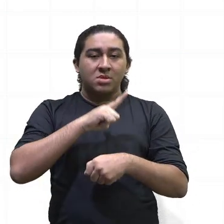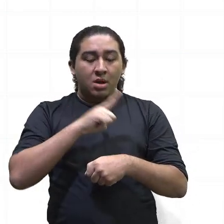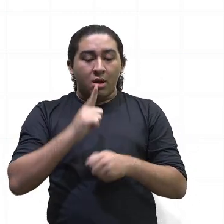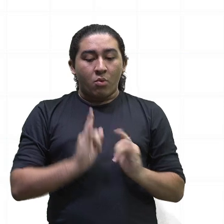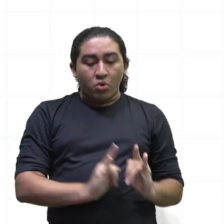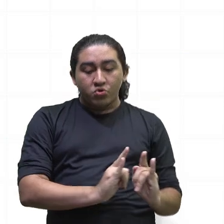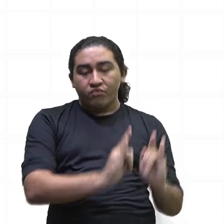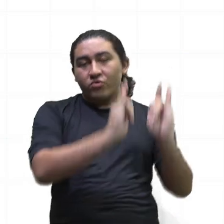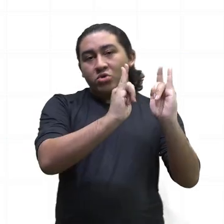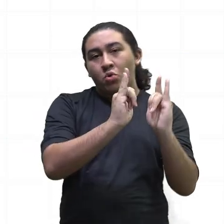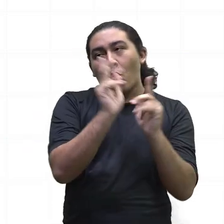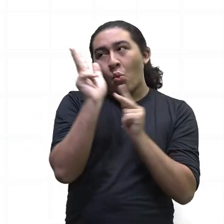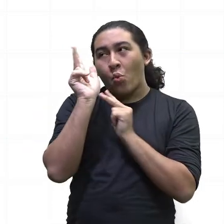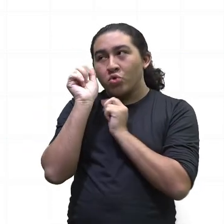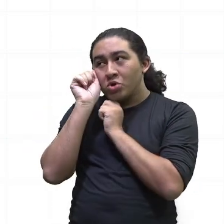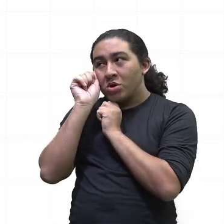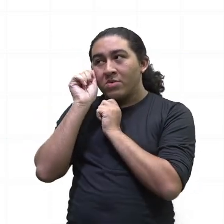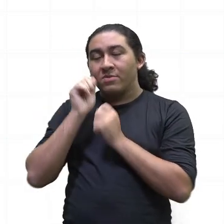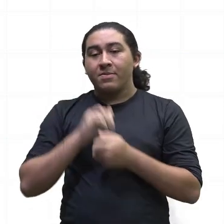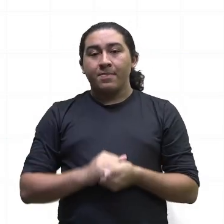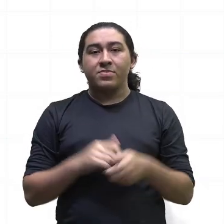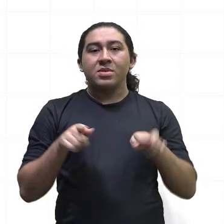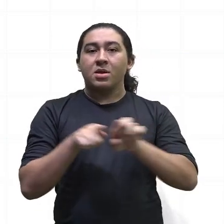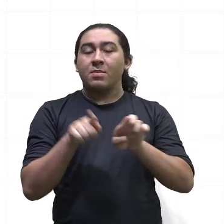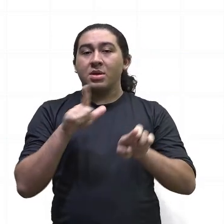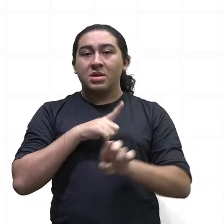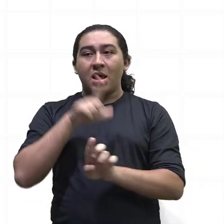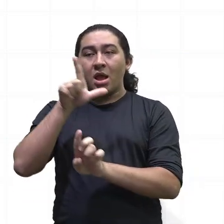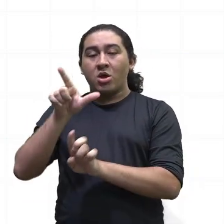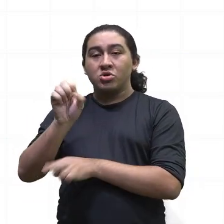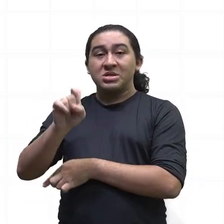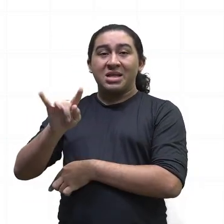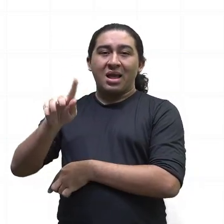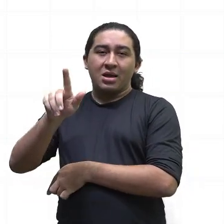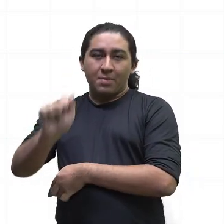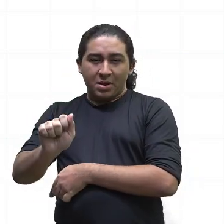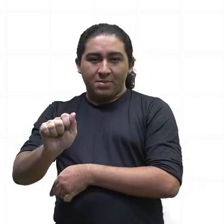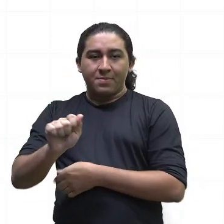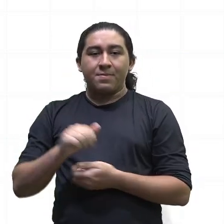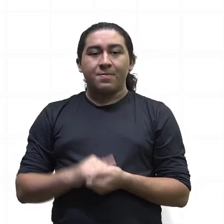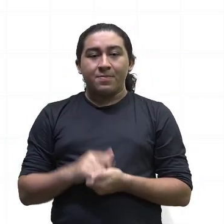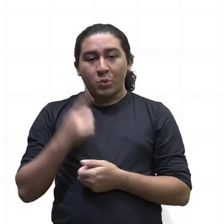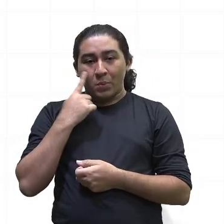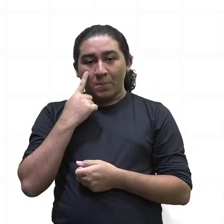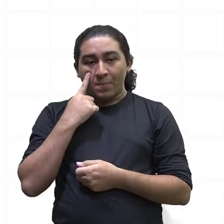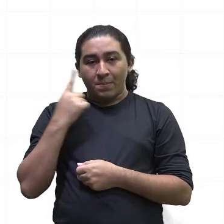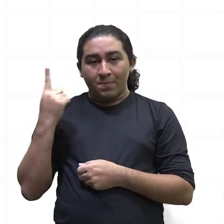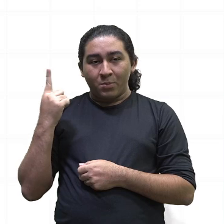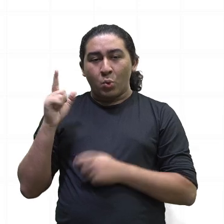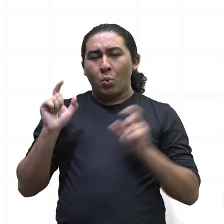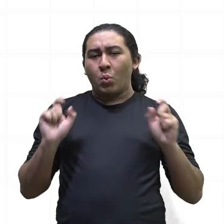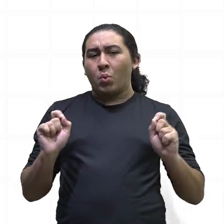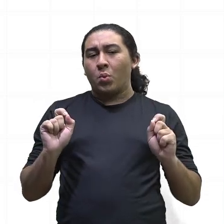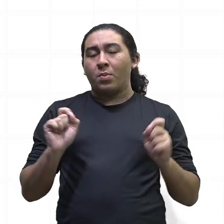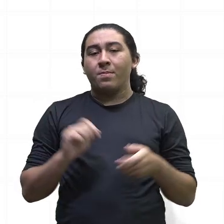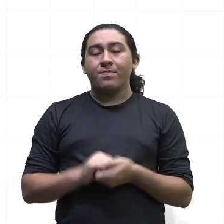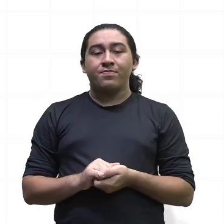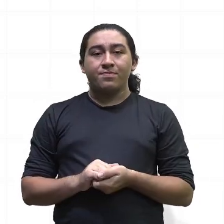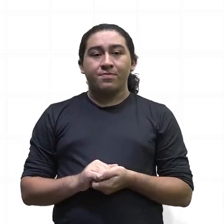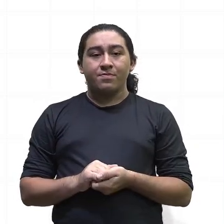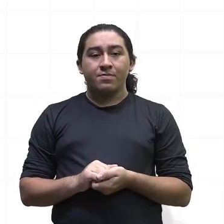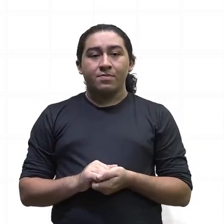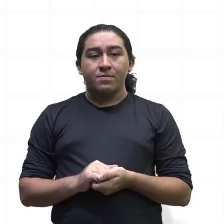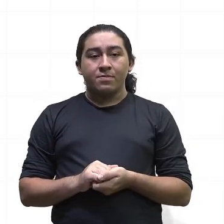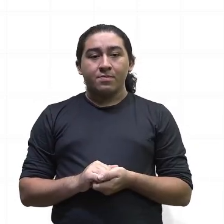como sintagma nominal, certo? Sintagma nominal, o quê? O porteiro